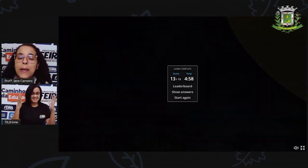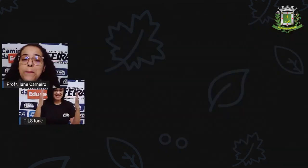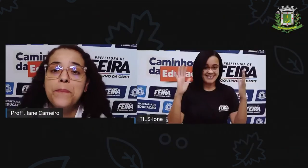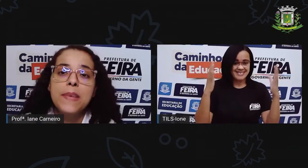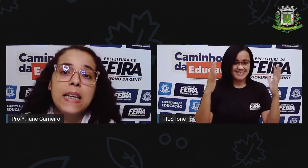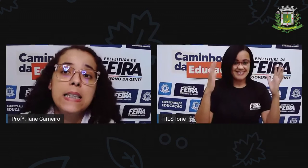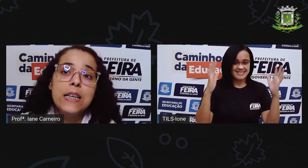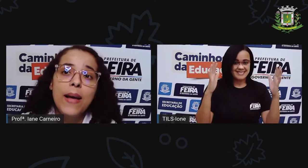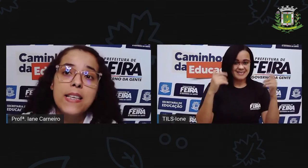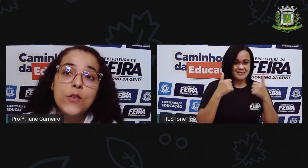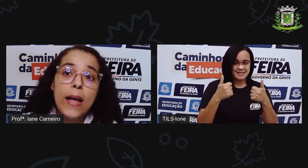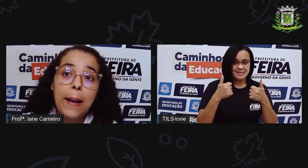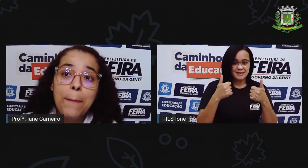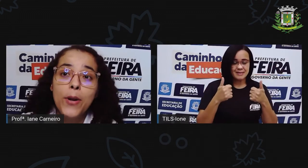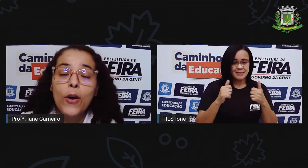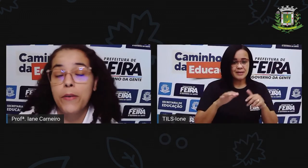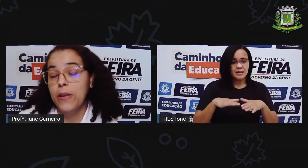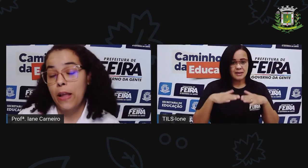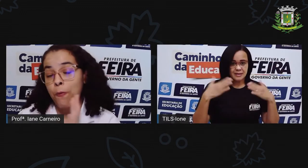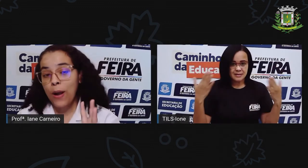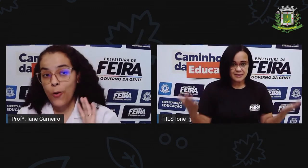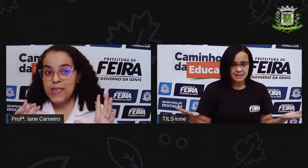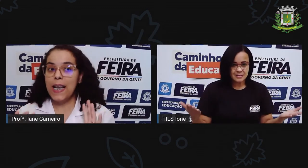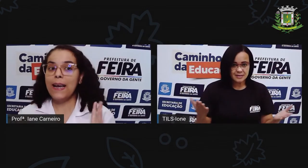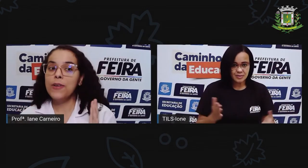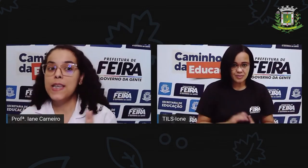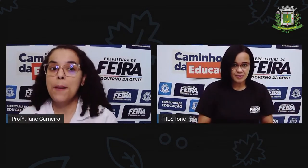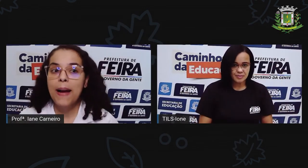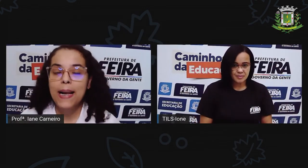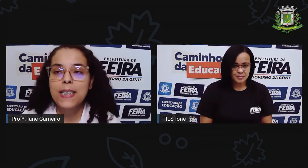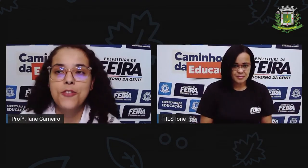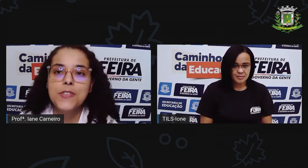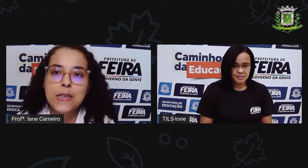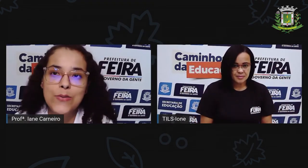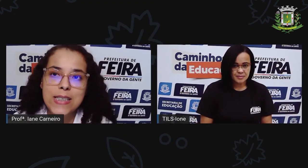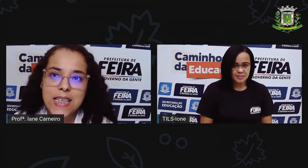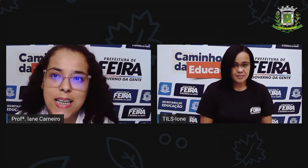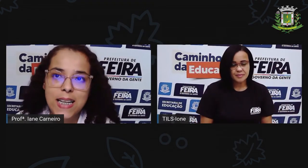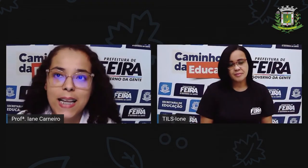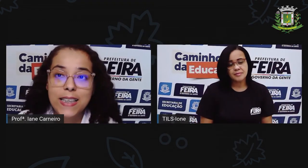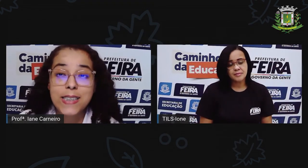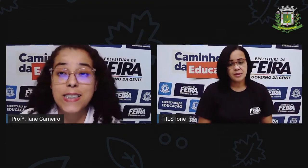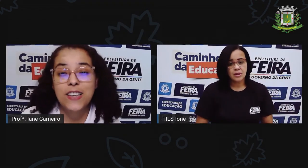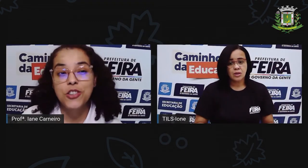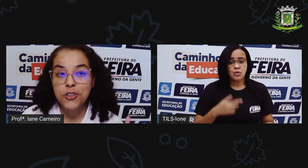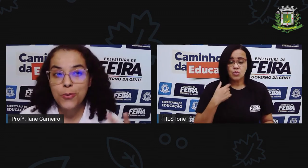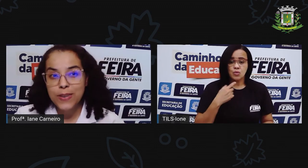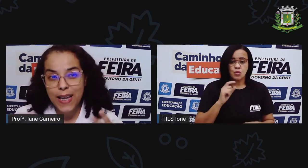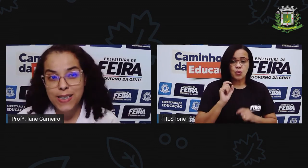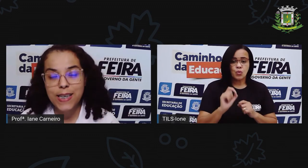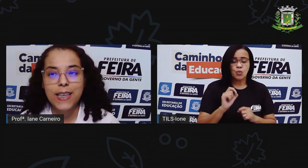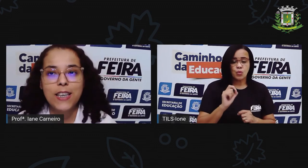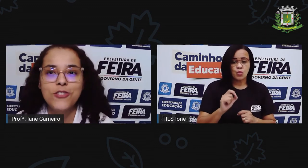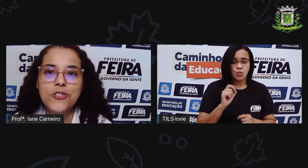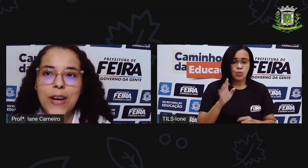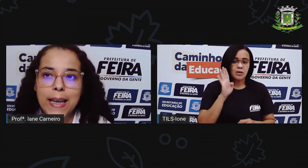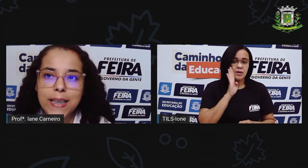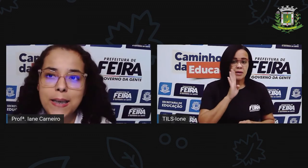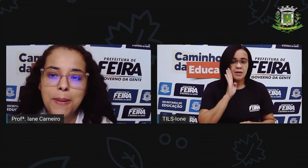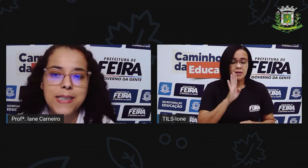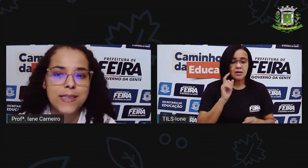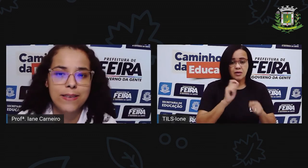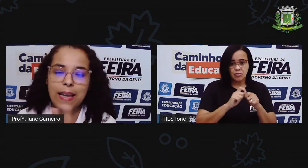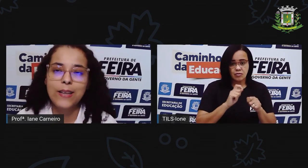Joia. Então é isso. Uma coisa legal que seria bacana de vocês fazerem, né? Que se a gente pudesse aqui, a gente